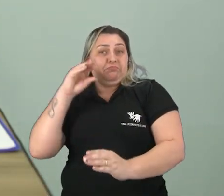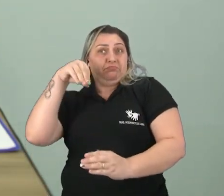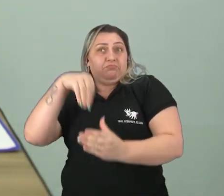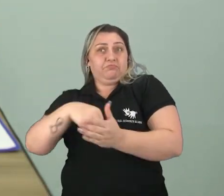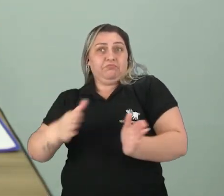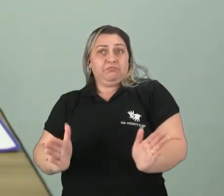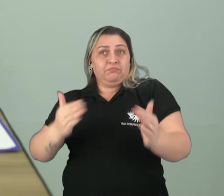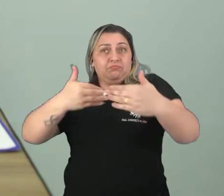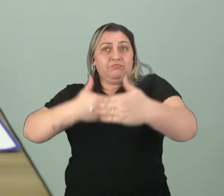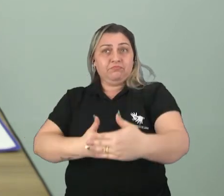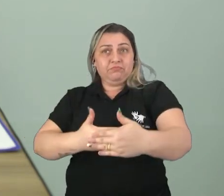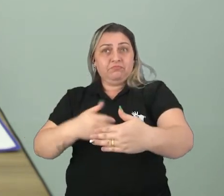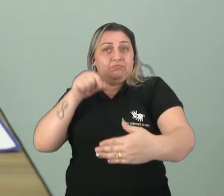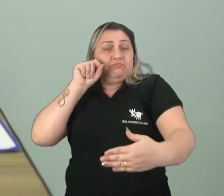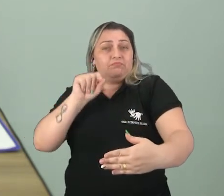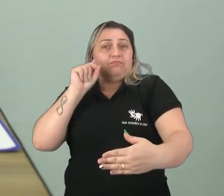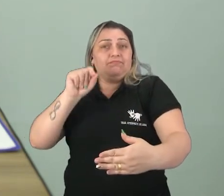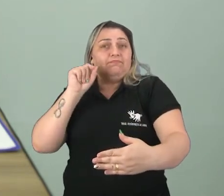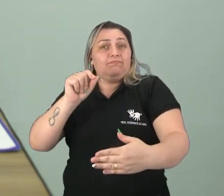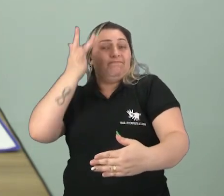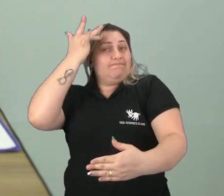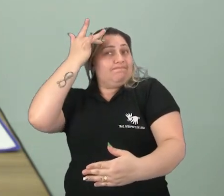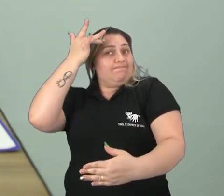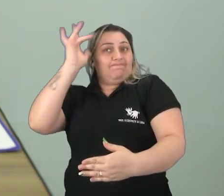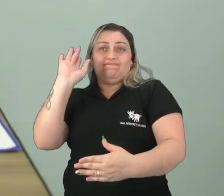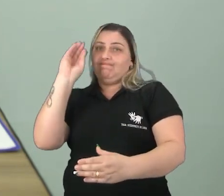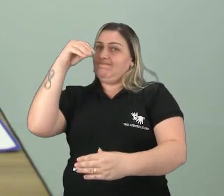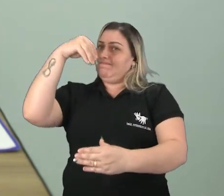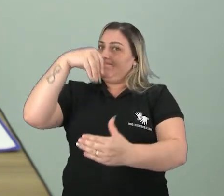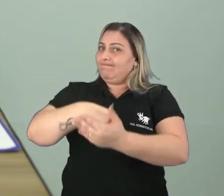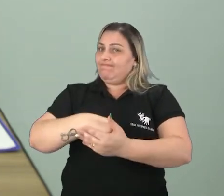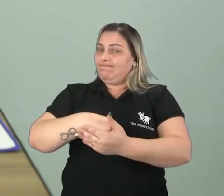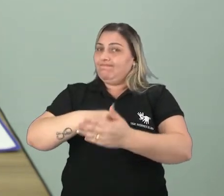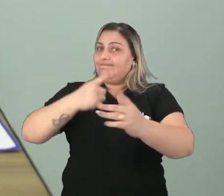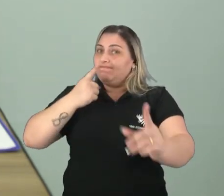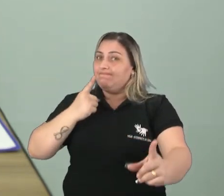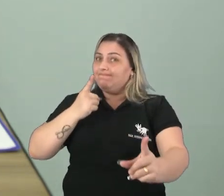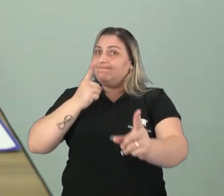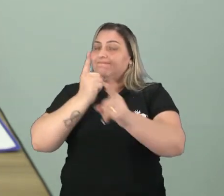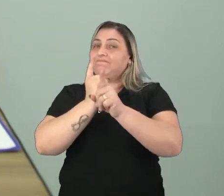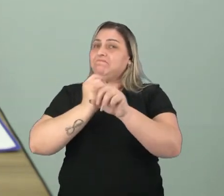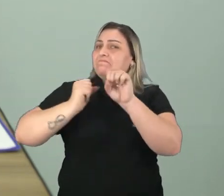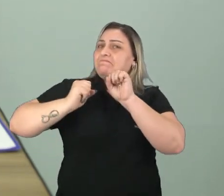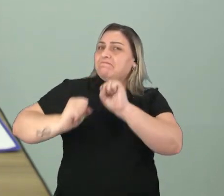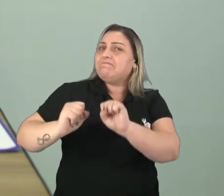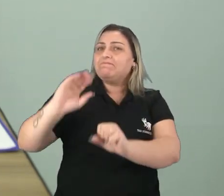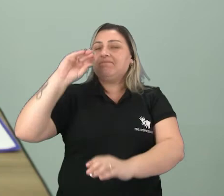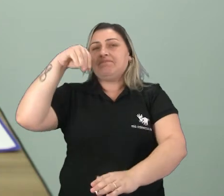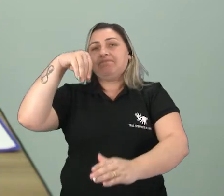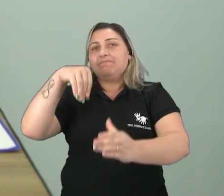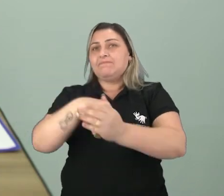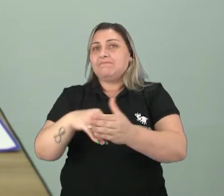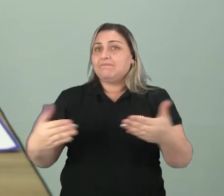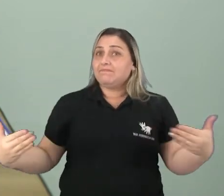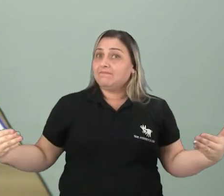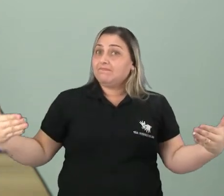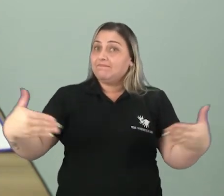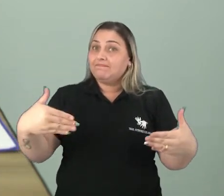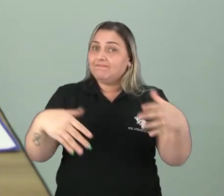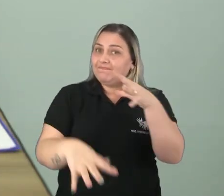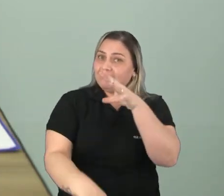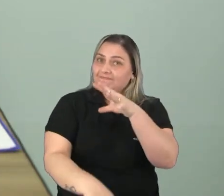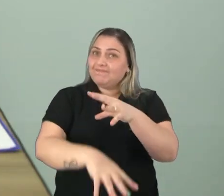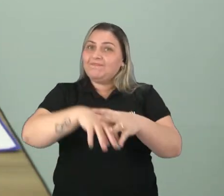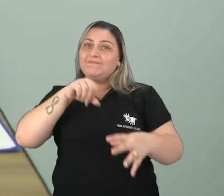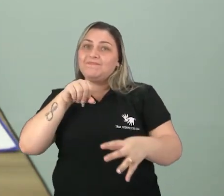será que tem dentro desta caixa que será que tem dentro Eu não sei não para descobrir o que pode ter